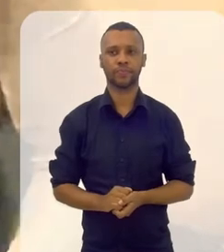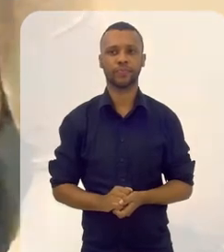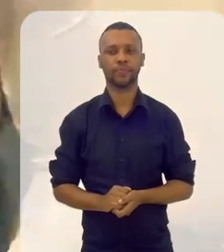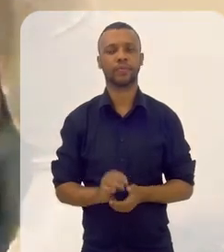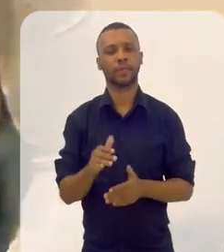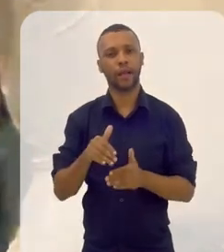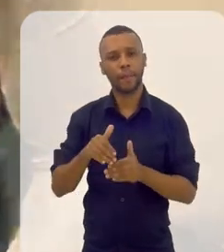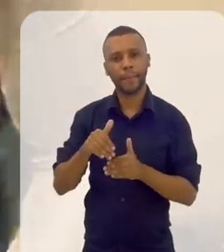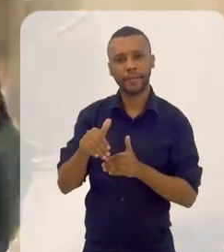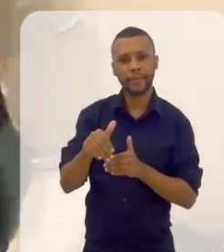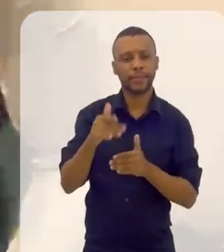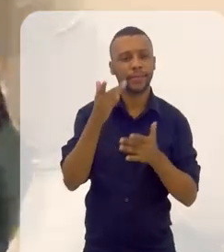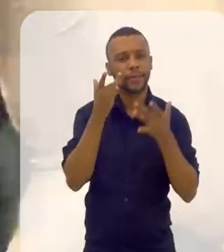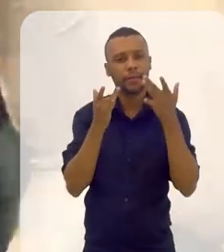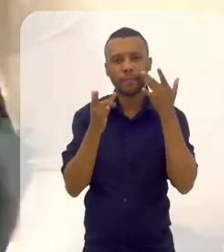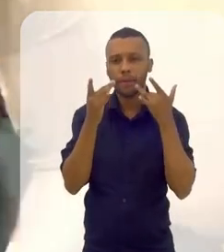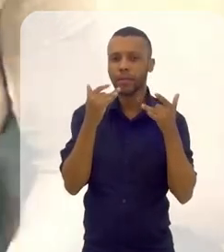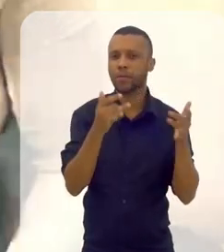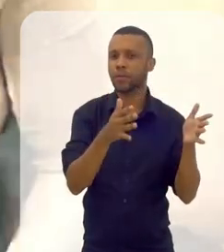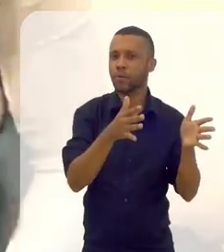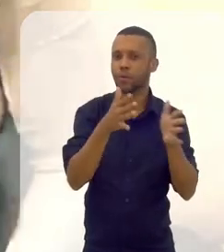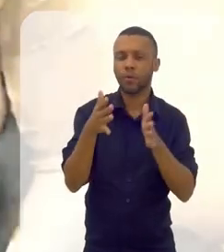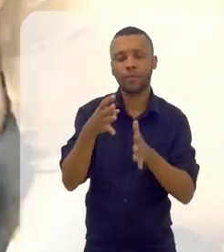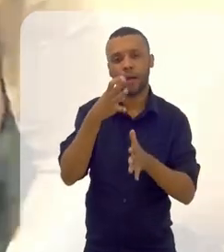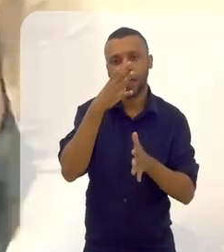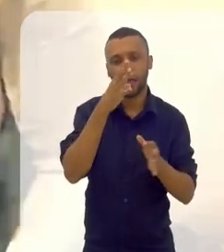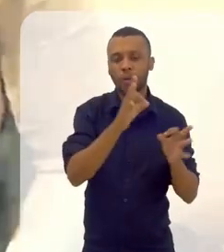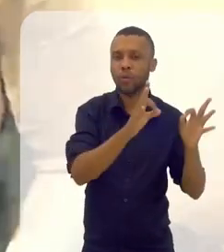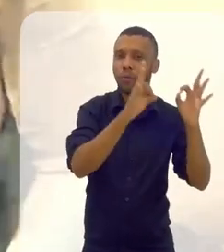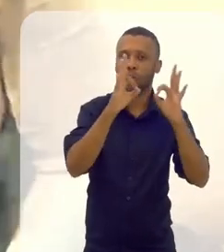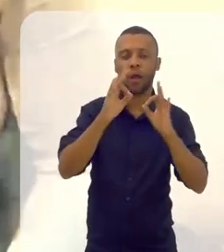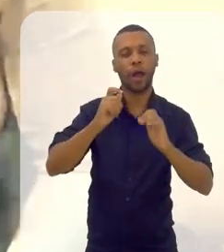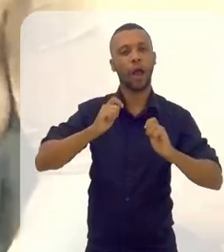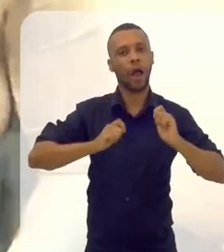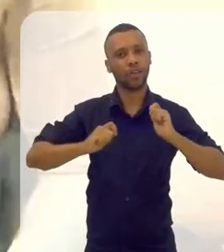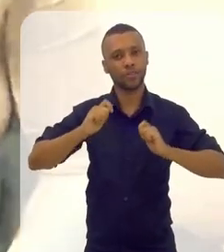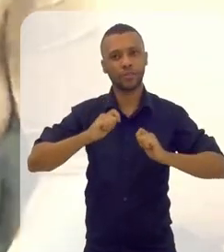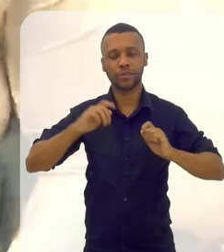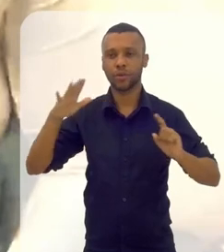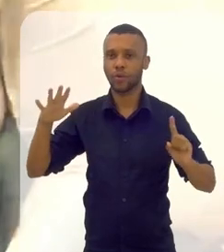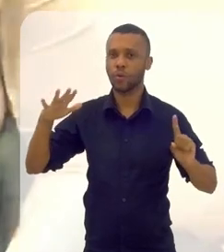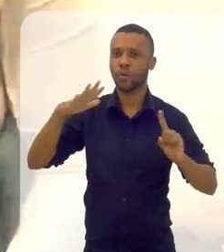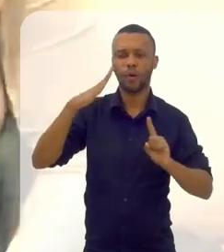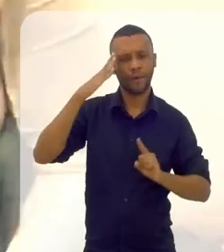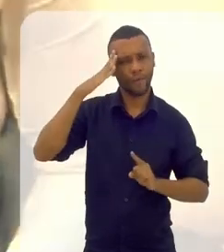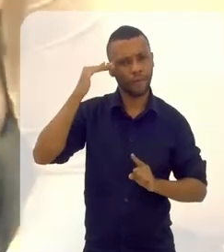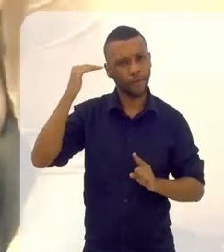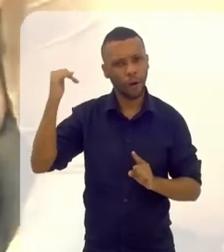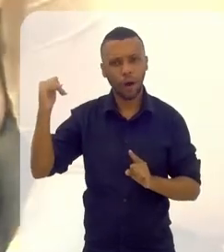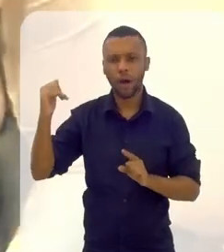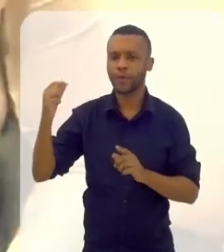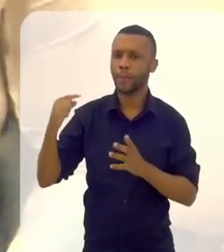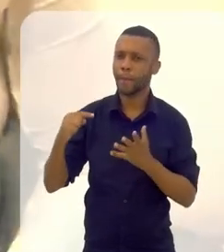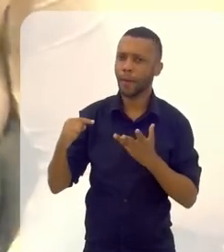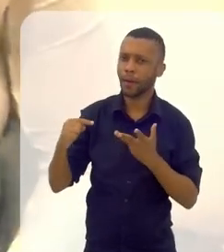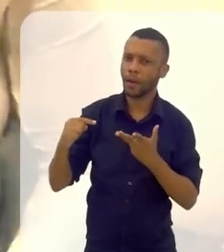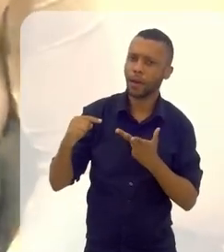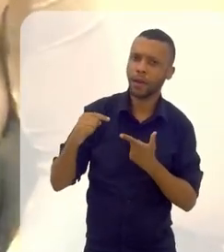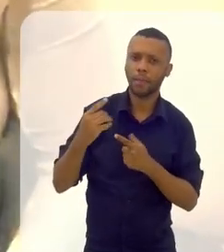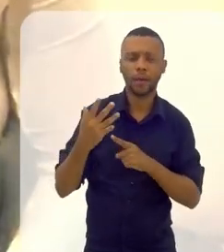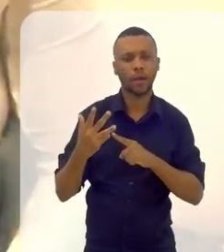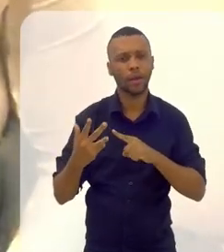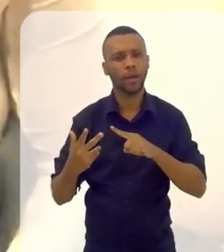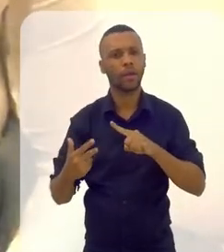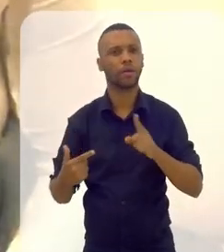E a partir dessa peça, muitas pessoas foram assistir, muitos artistas que são famosos, etc.